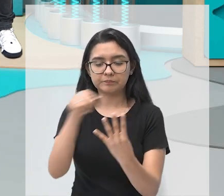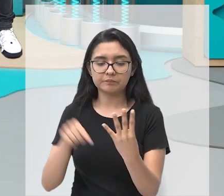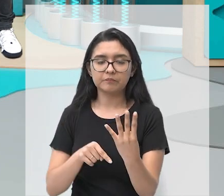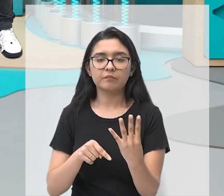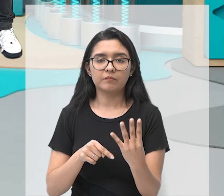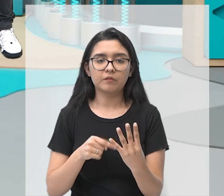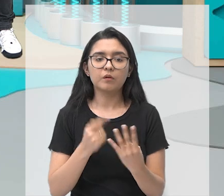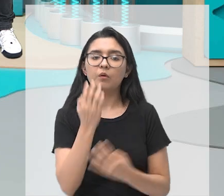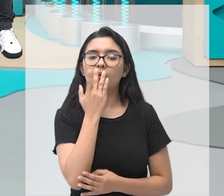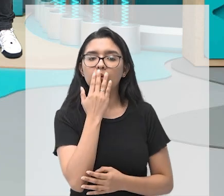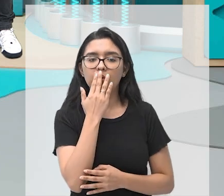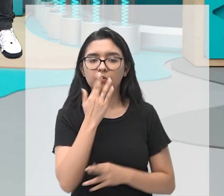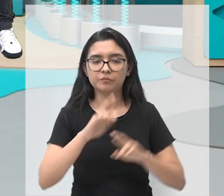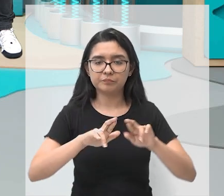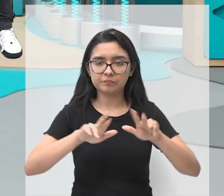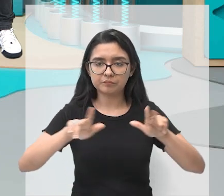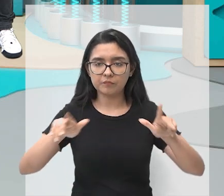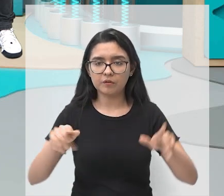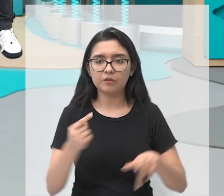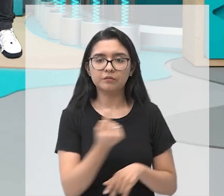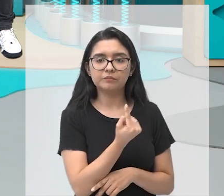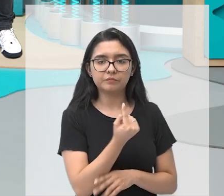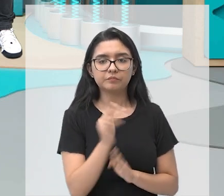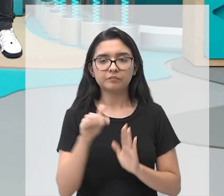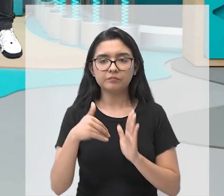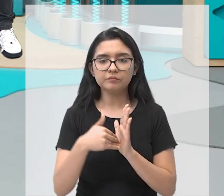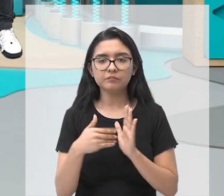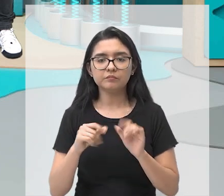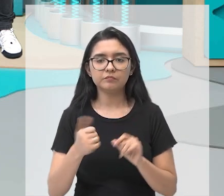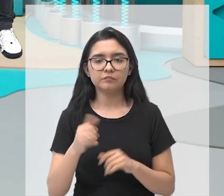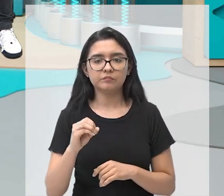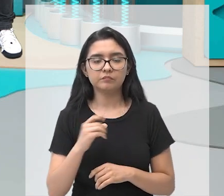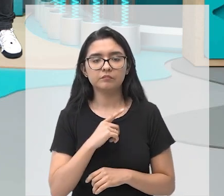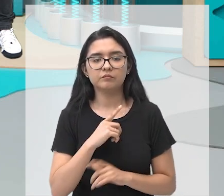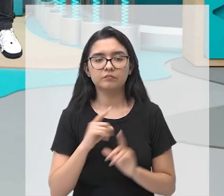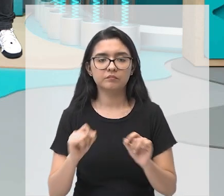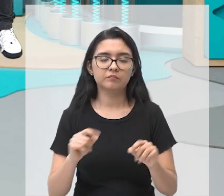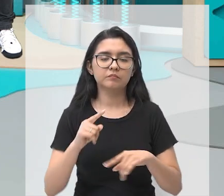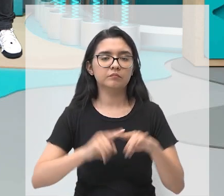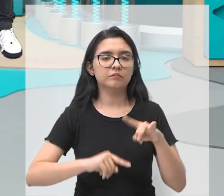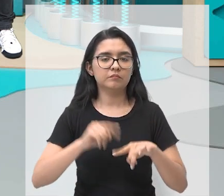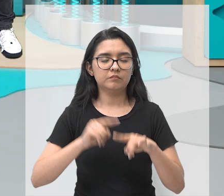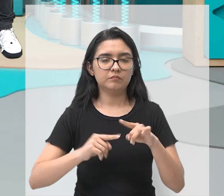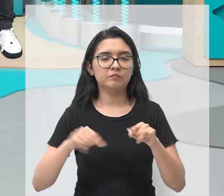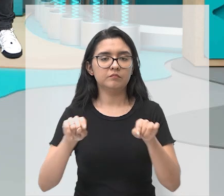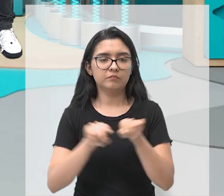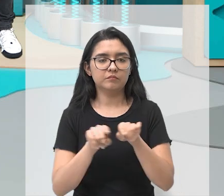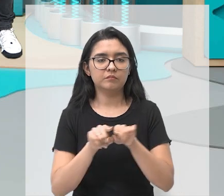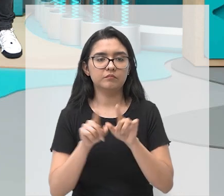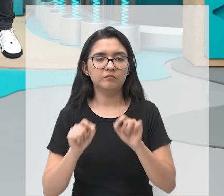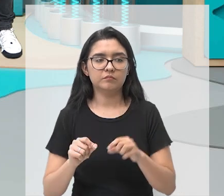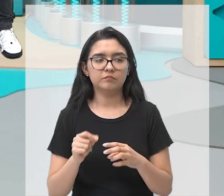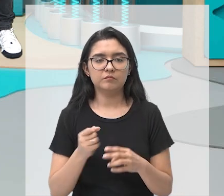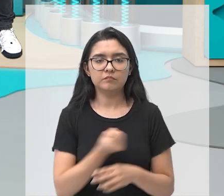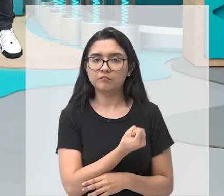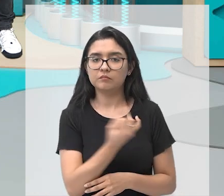em cores diferentes, né, numeradas ali de 1 a 10, e num conjunto de material de contagem com as